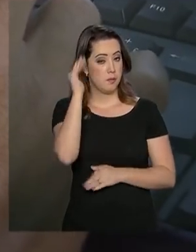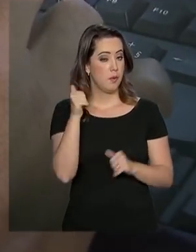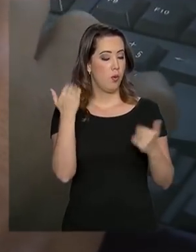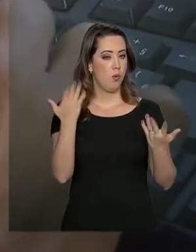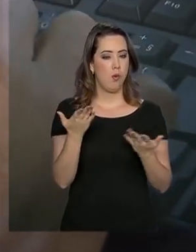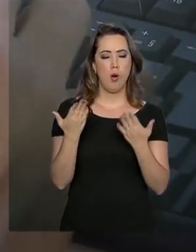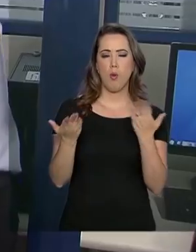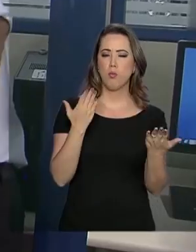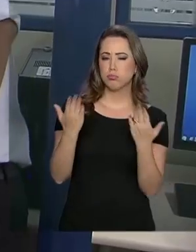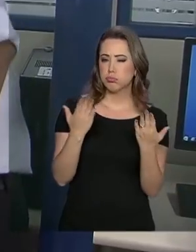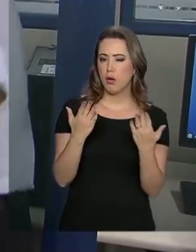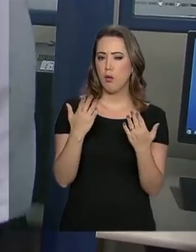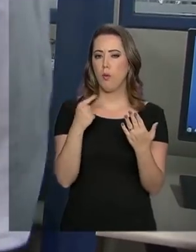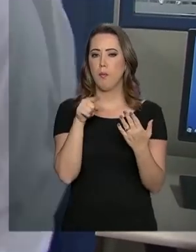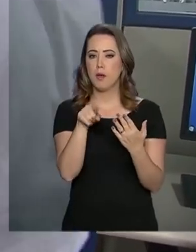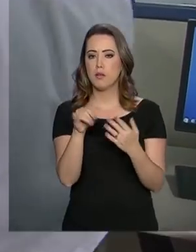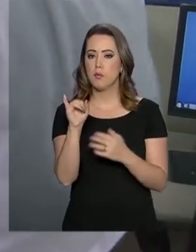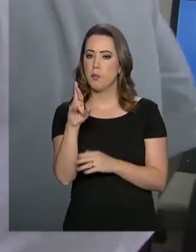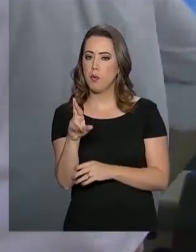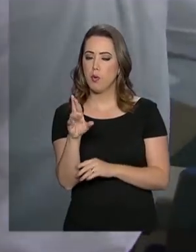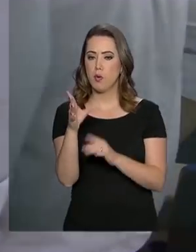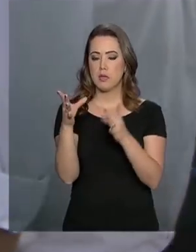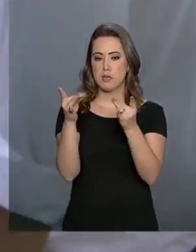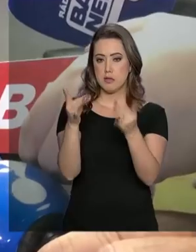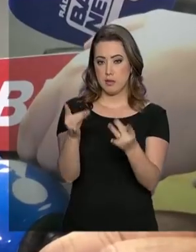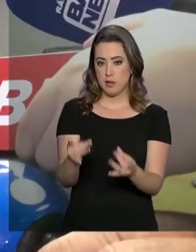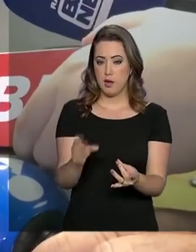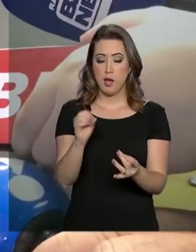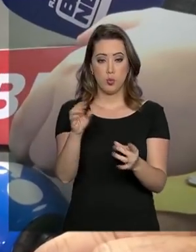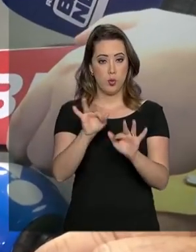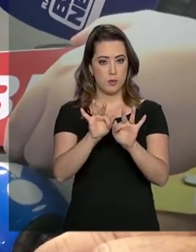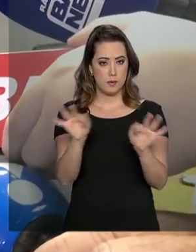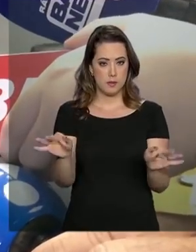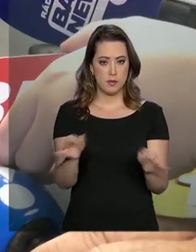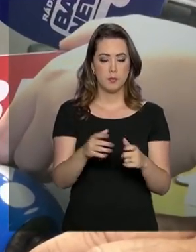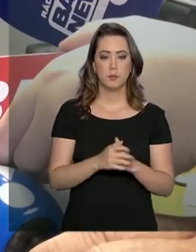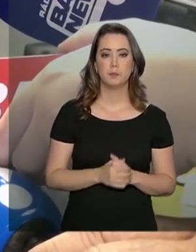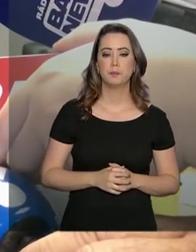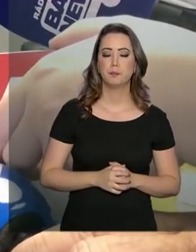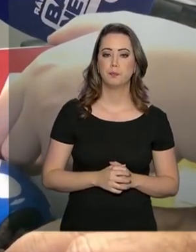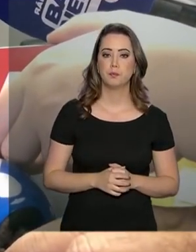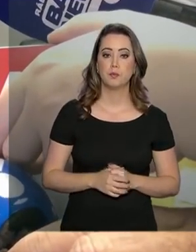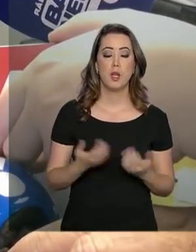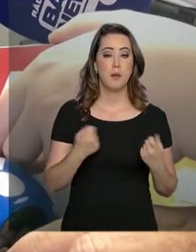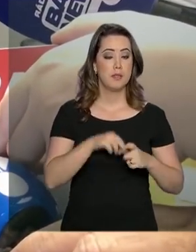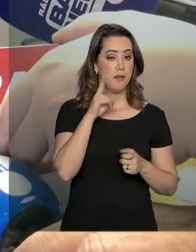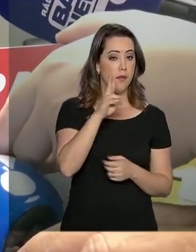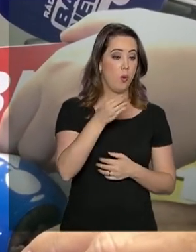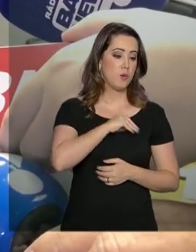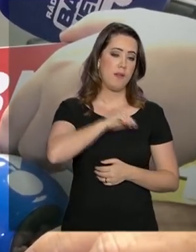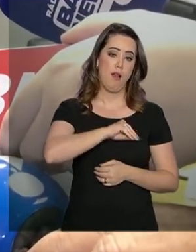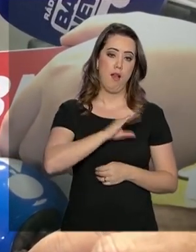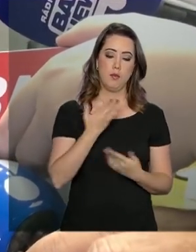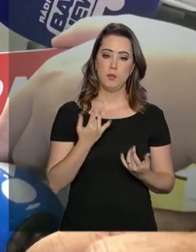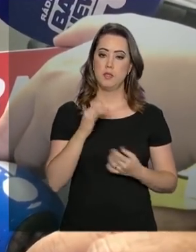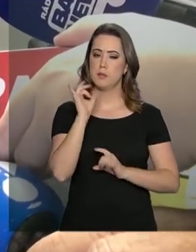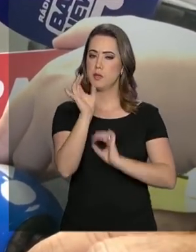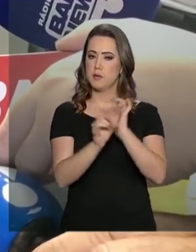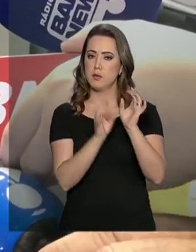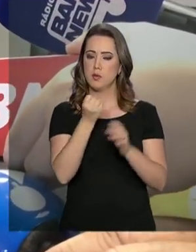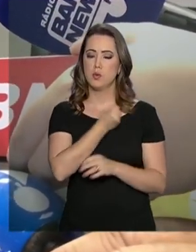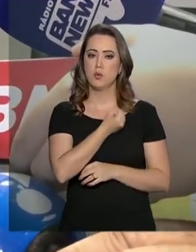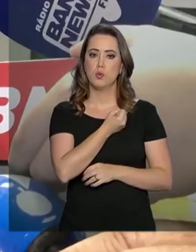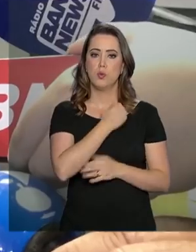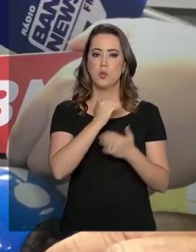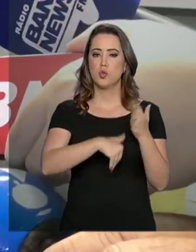o melhor modelo, se completo ou simplificado. Vai depender dos rendimentos e, especialmente, do número